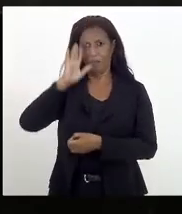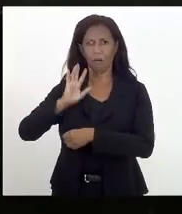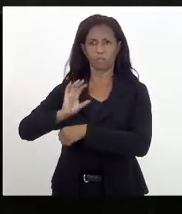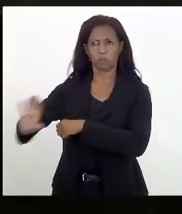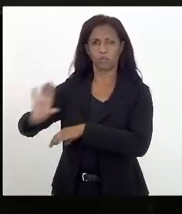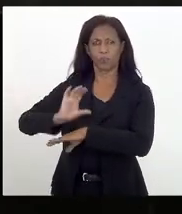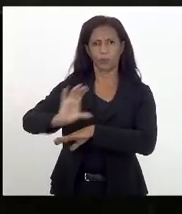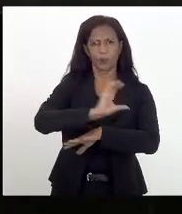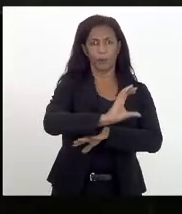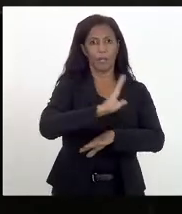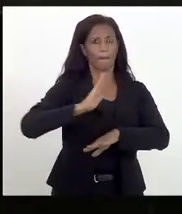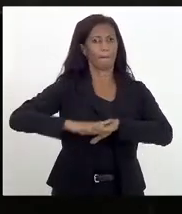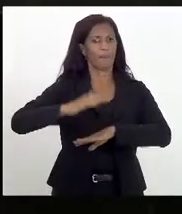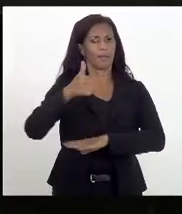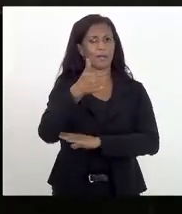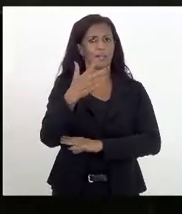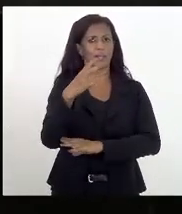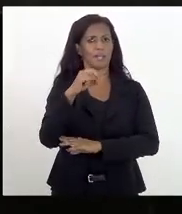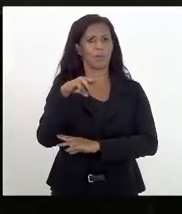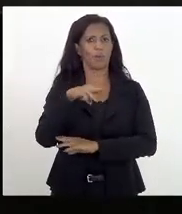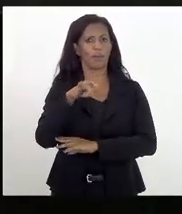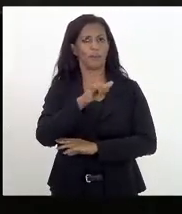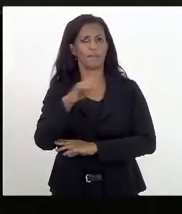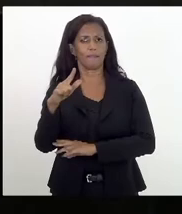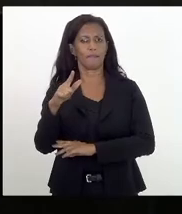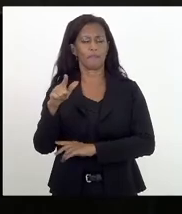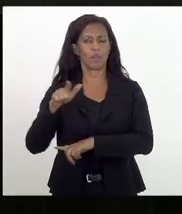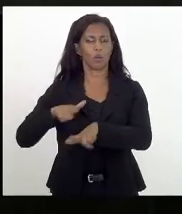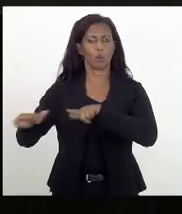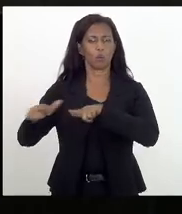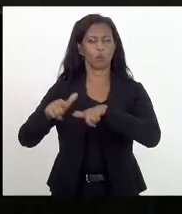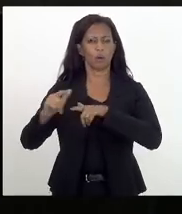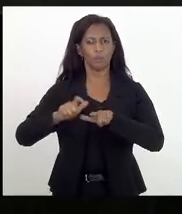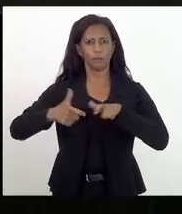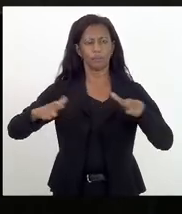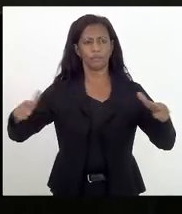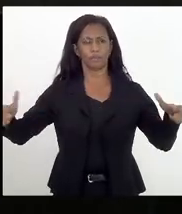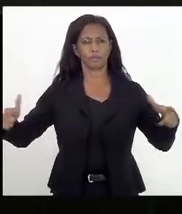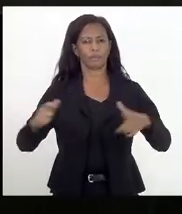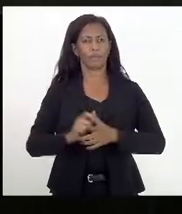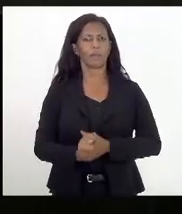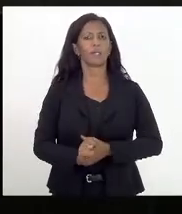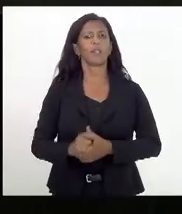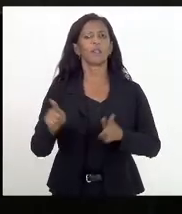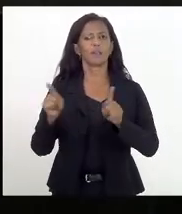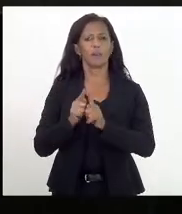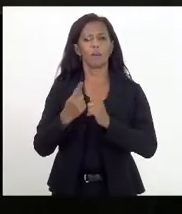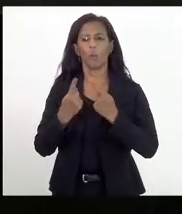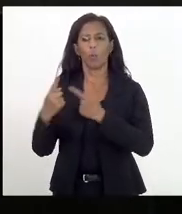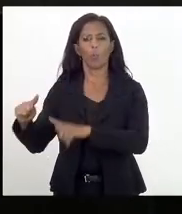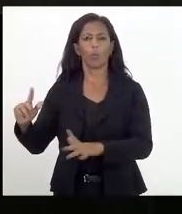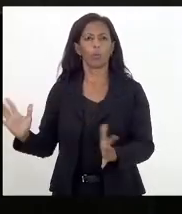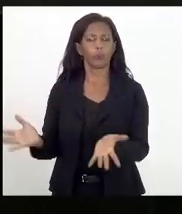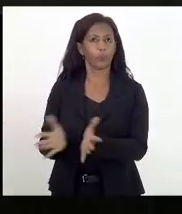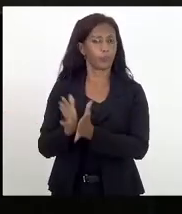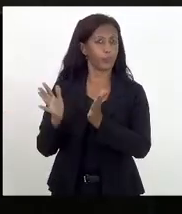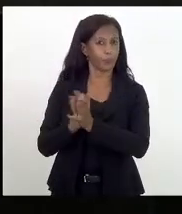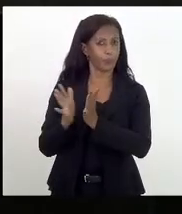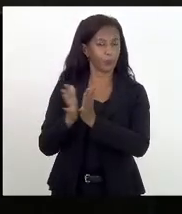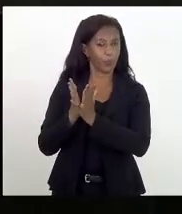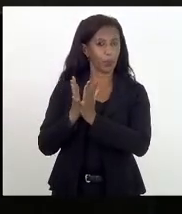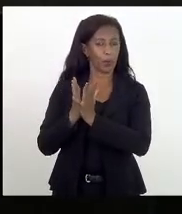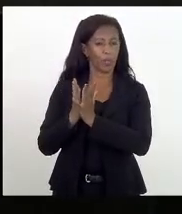150 mil empregos crescimento econômico geração de emprego e renda e enfrentamento à pobreza só de